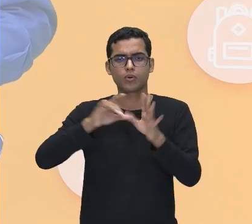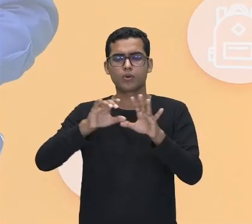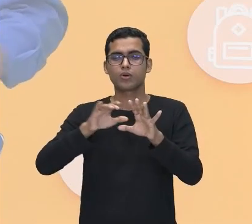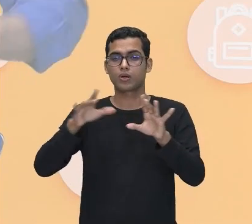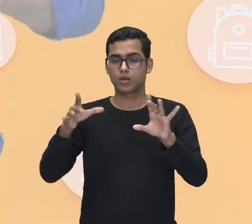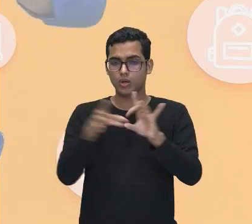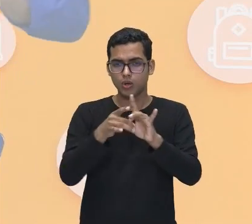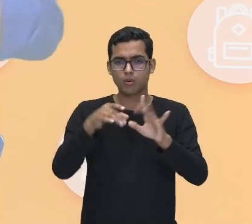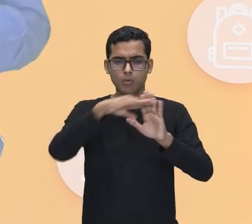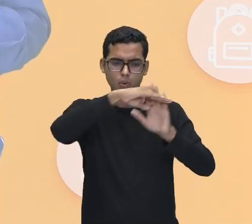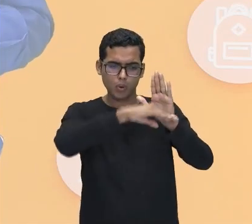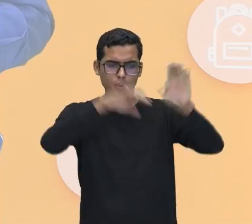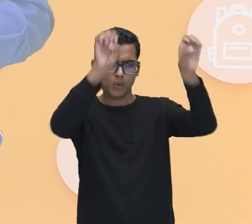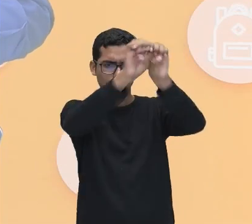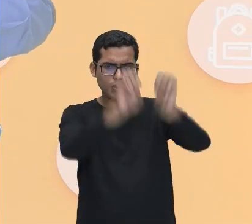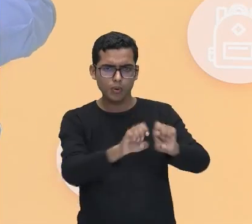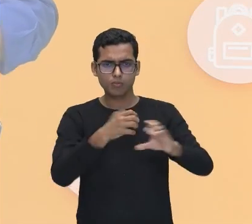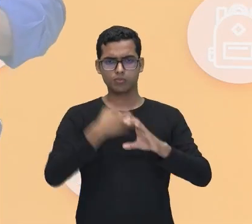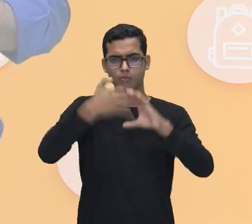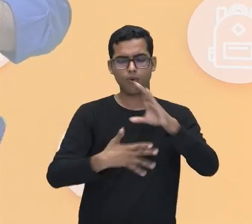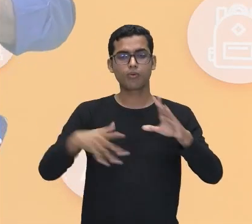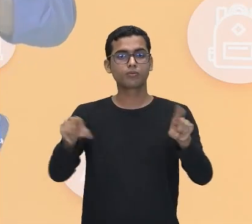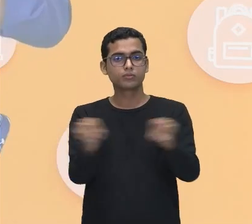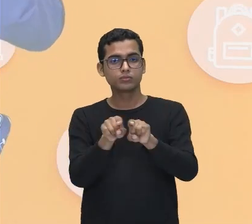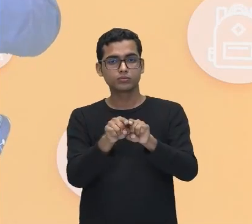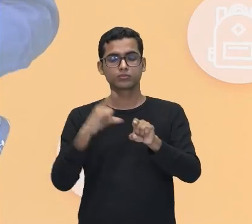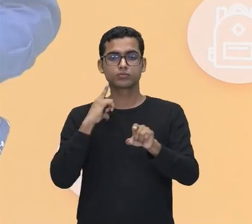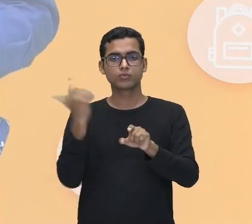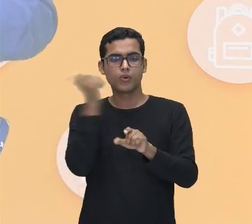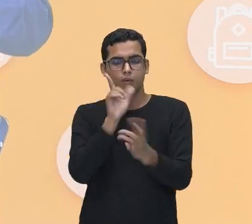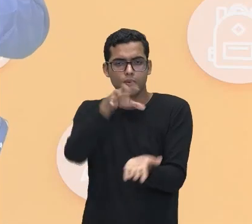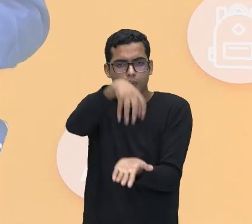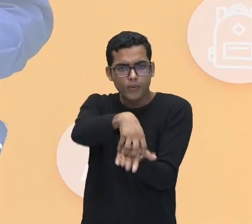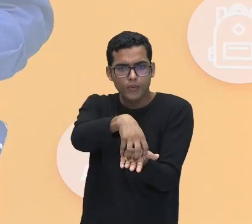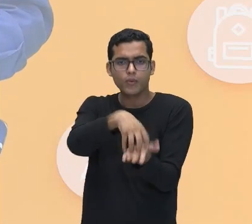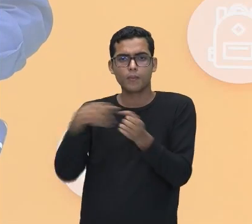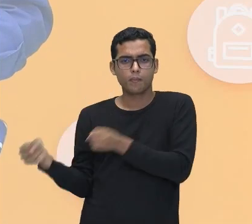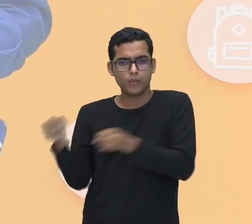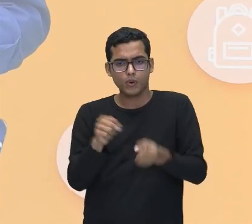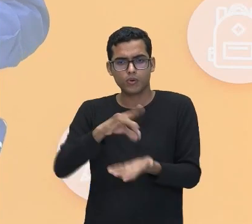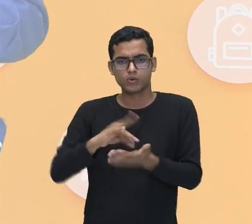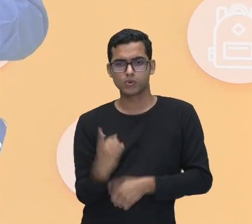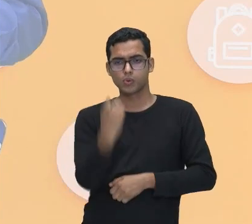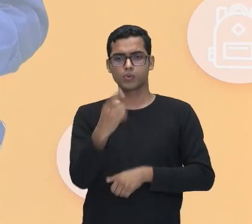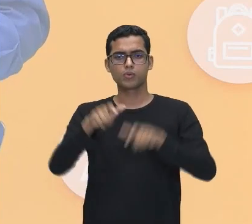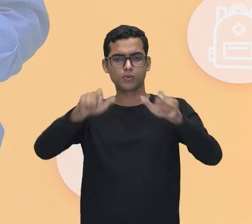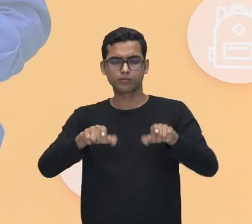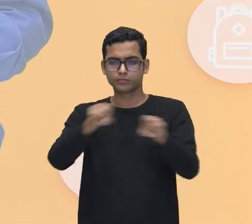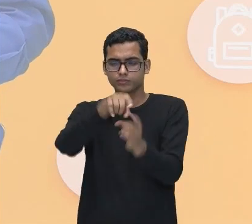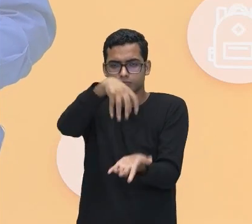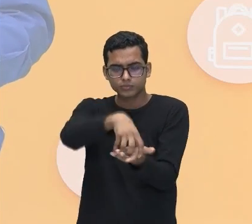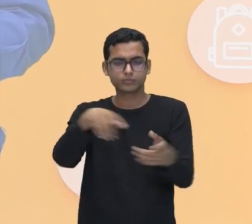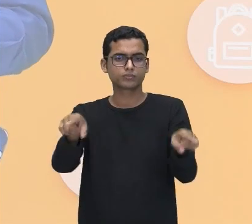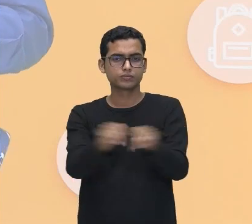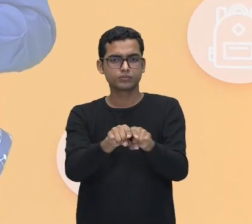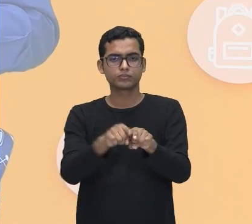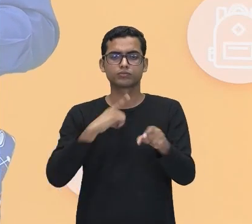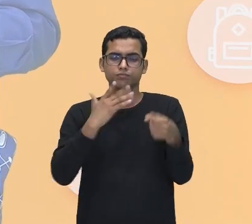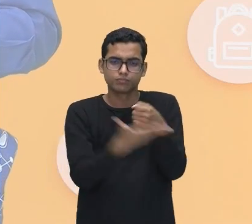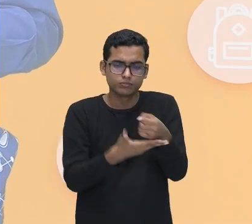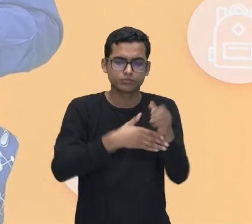complexa, caracterizada pela centralização do poder, fundamentada